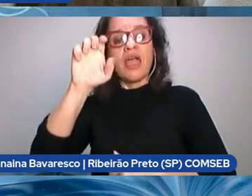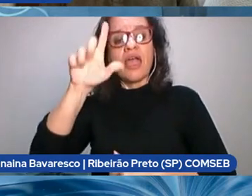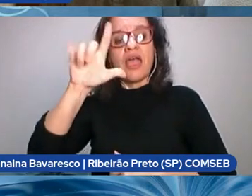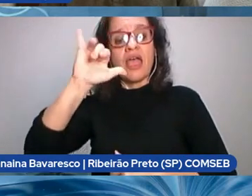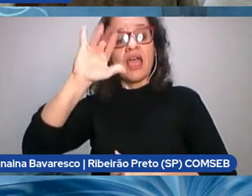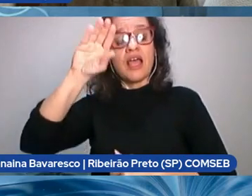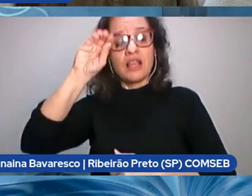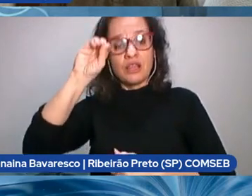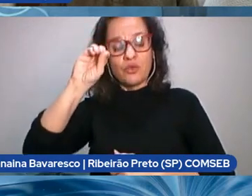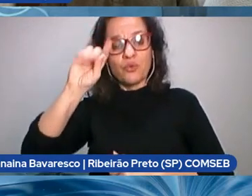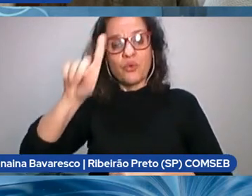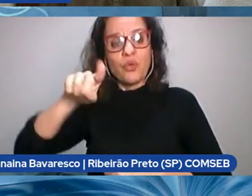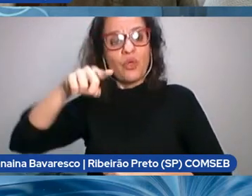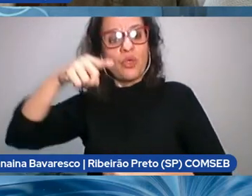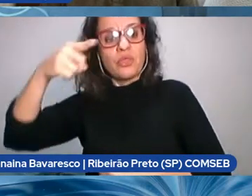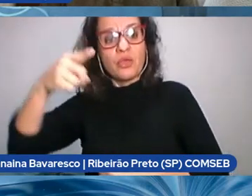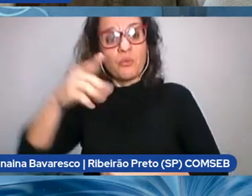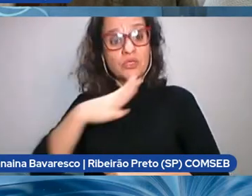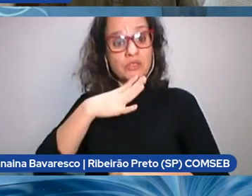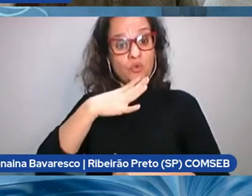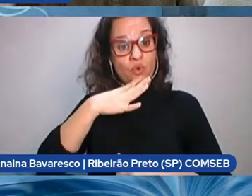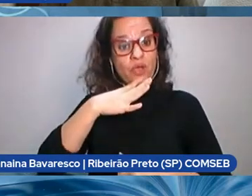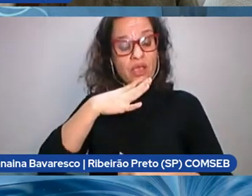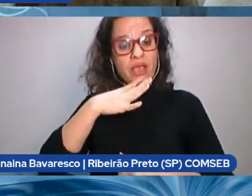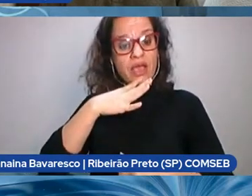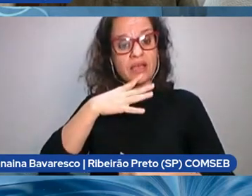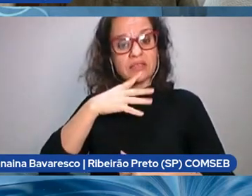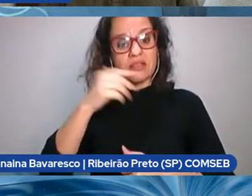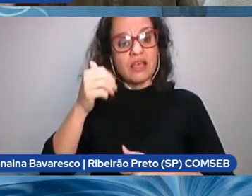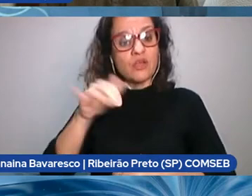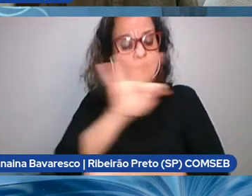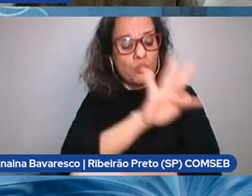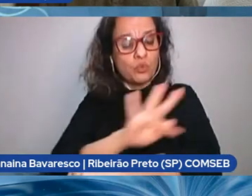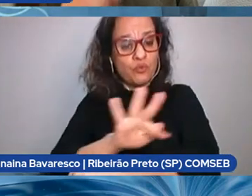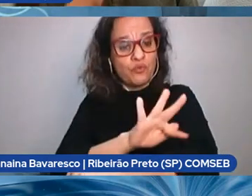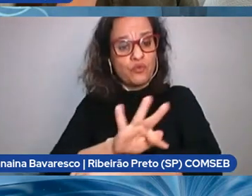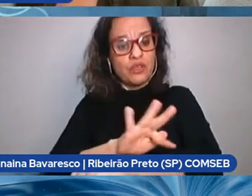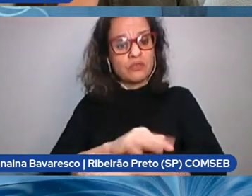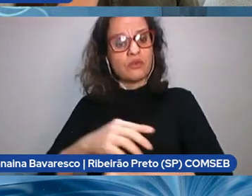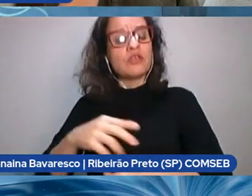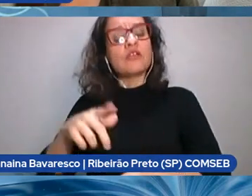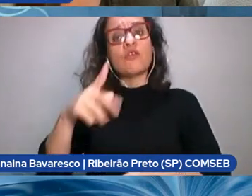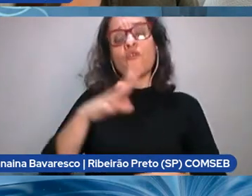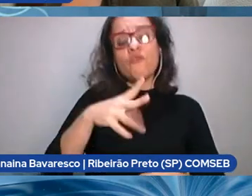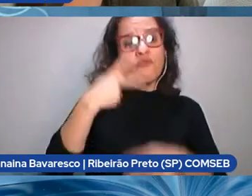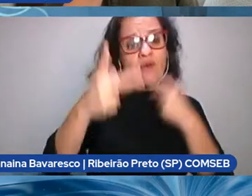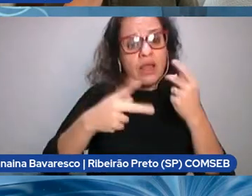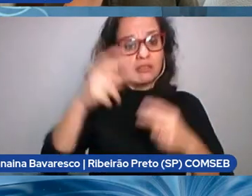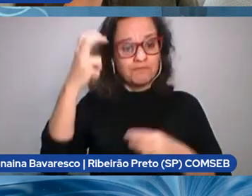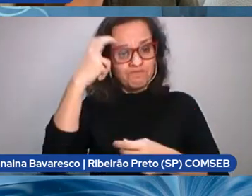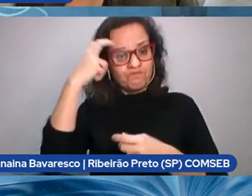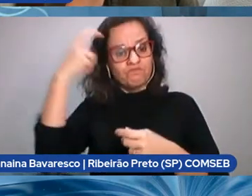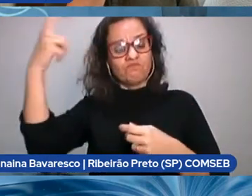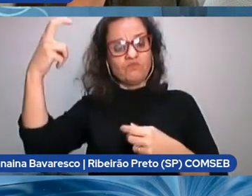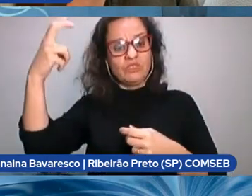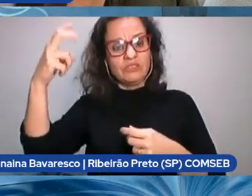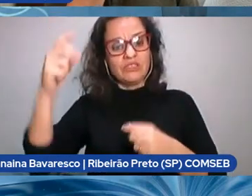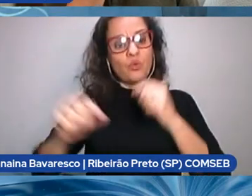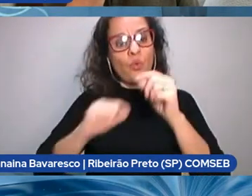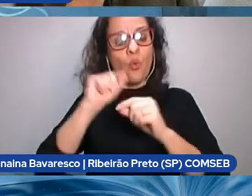conhecemos no mundo físico. Então, quando nós estamos falando de intelectualizar, nós estamos falando desse processo